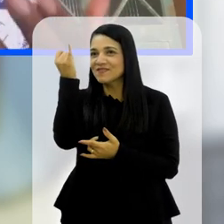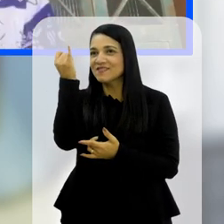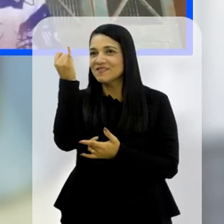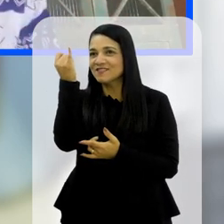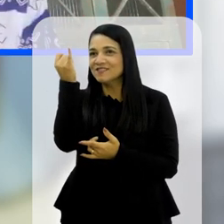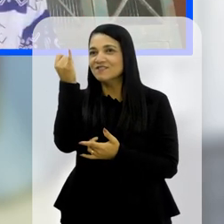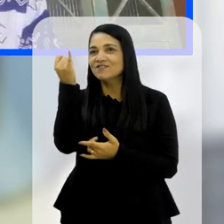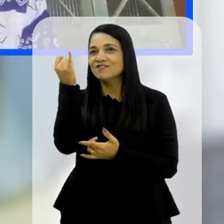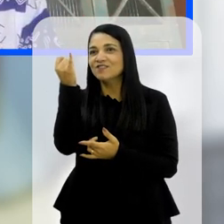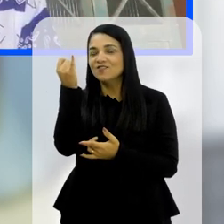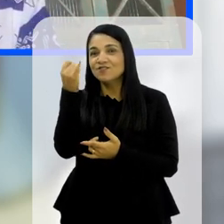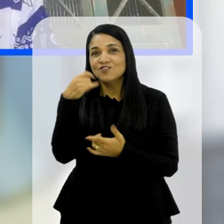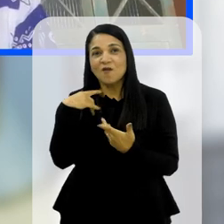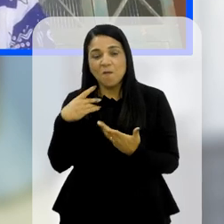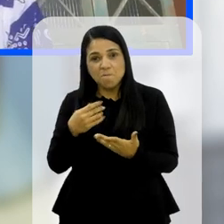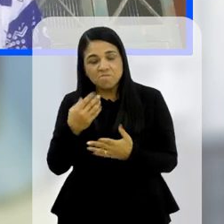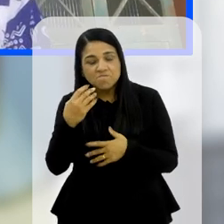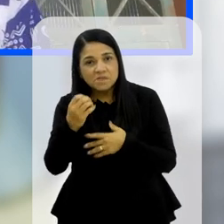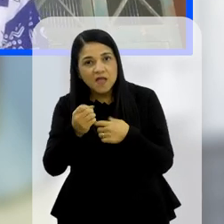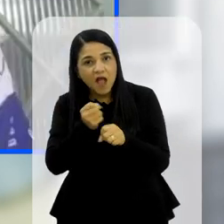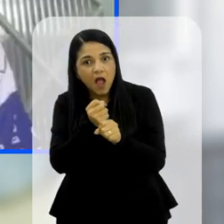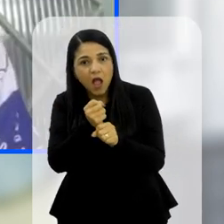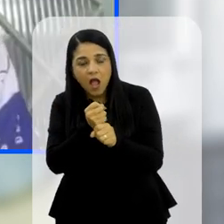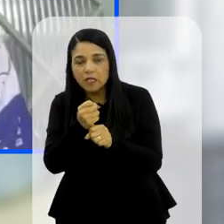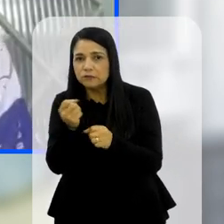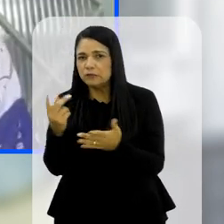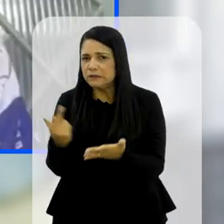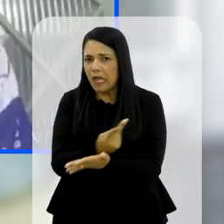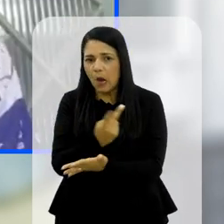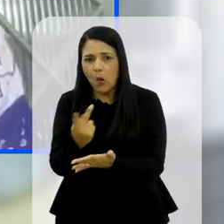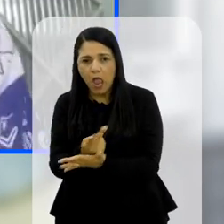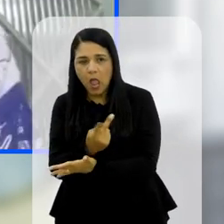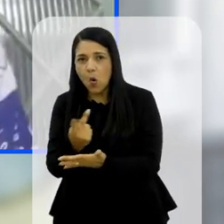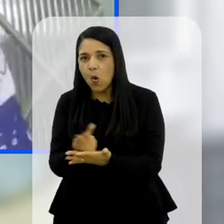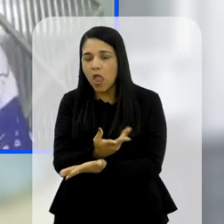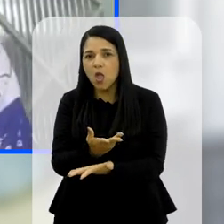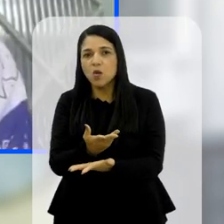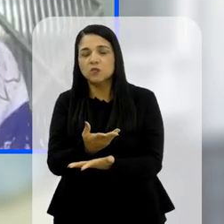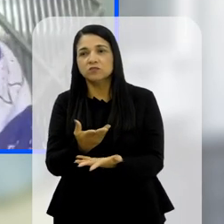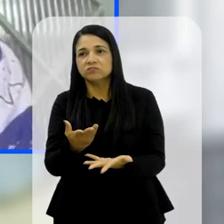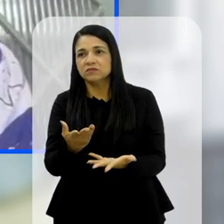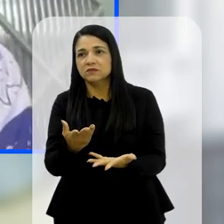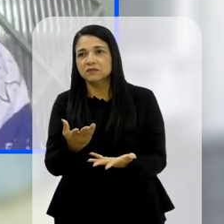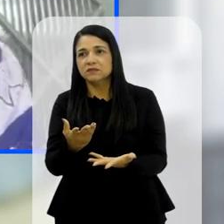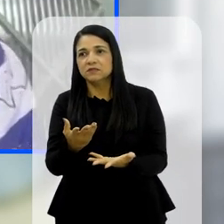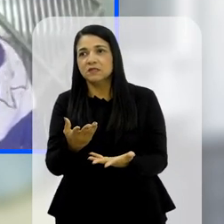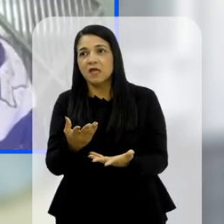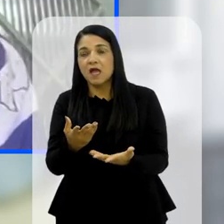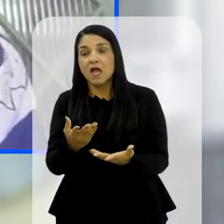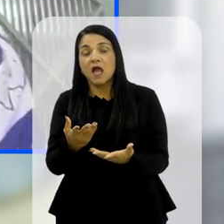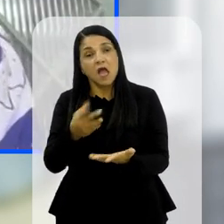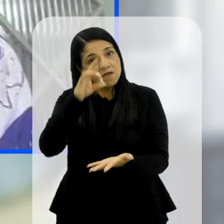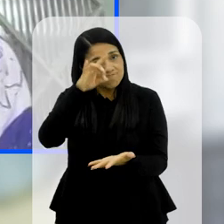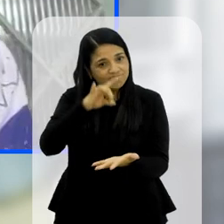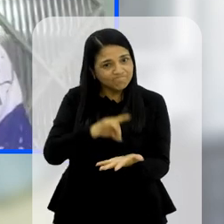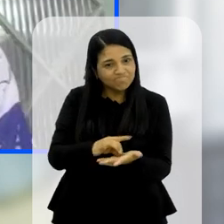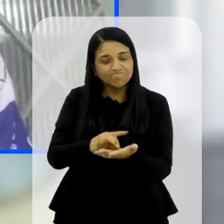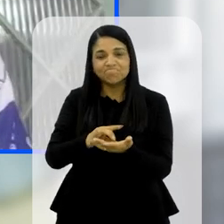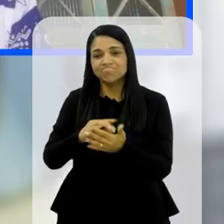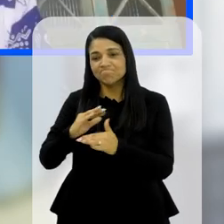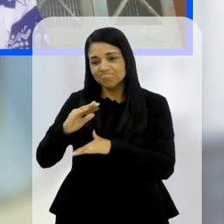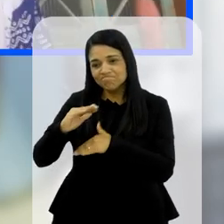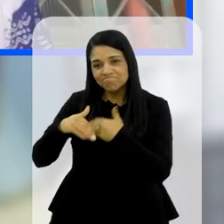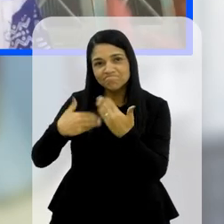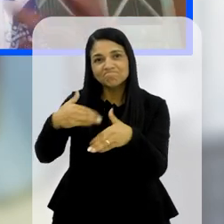presencial, e a gente veja humanos produzindo erros. né? Assim, as possibilidades